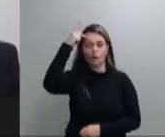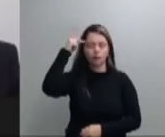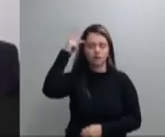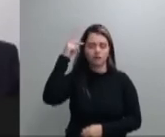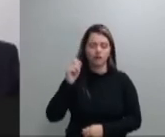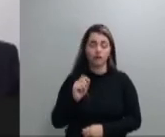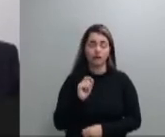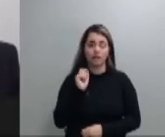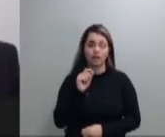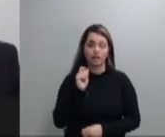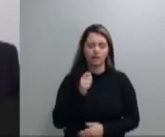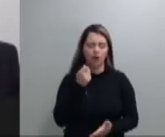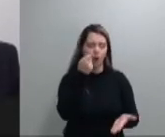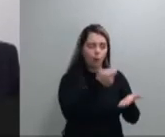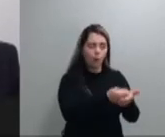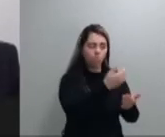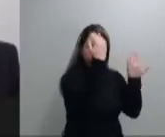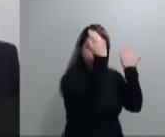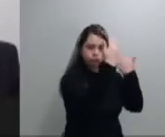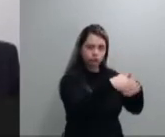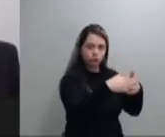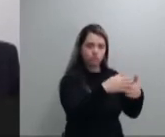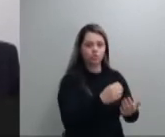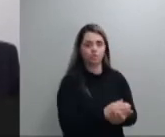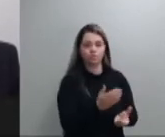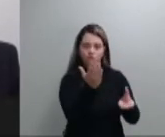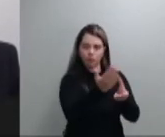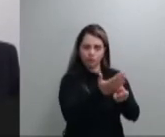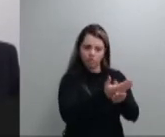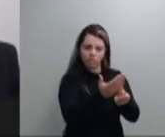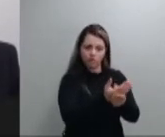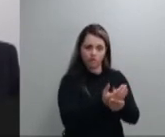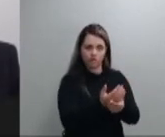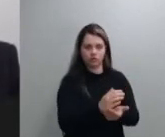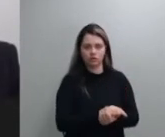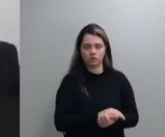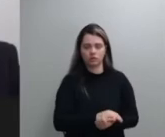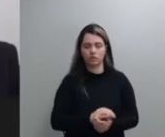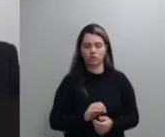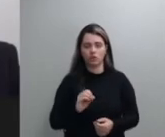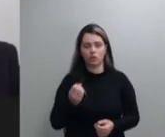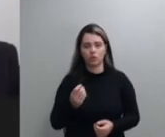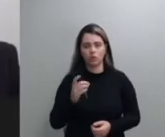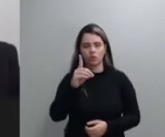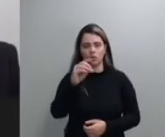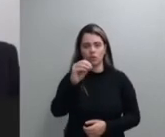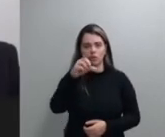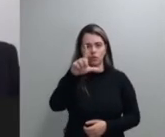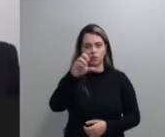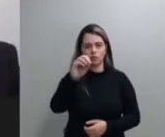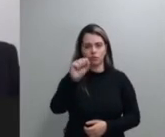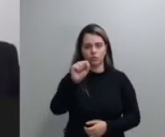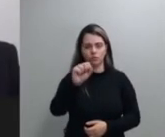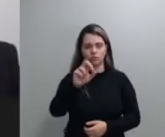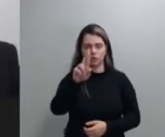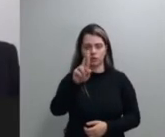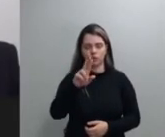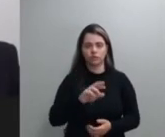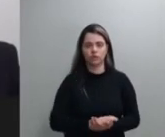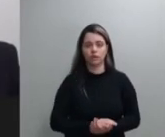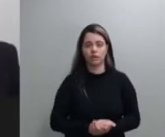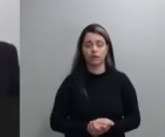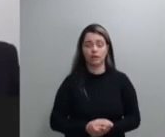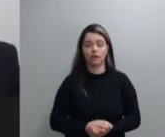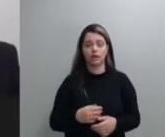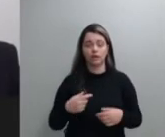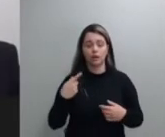comprove a ocorrência desse elemento subjetivo ou do dolo do dolo ou do dano ou do enriquecimento enfim isso que